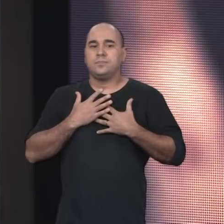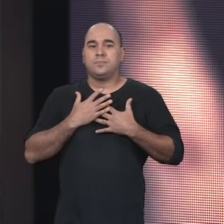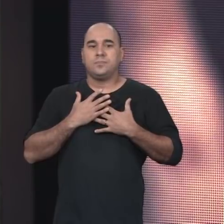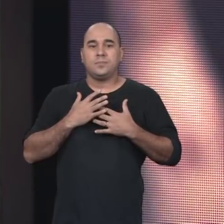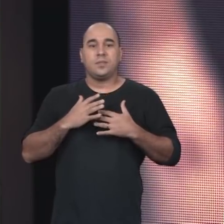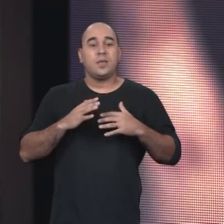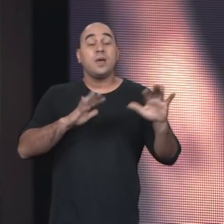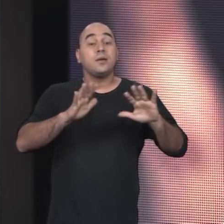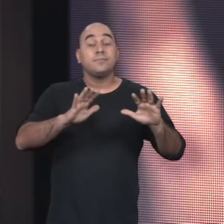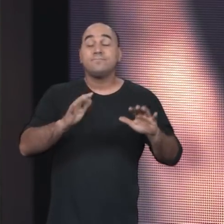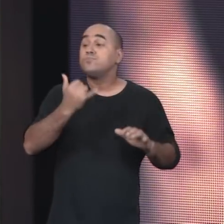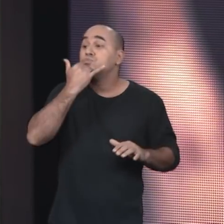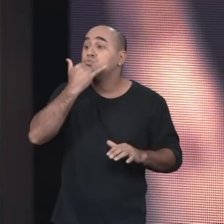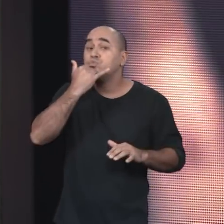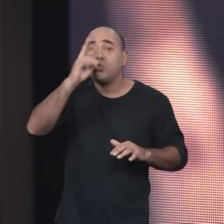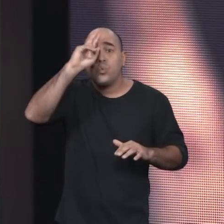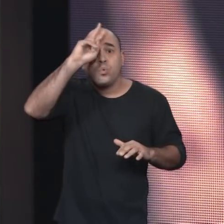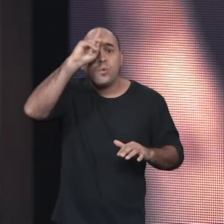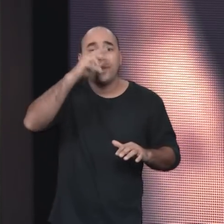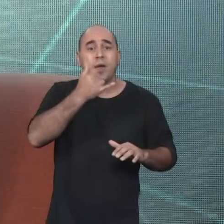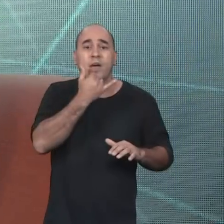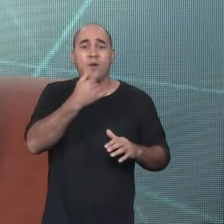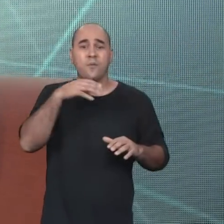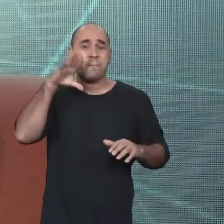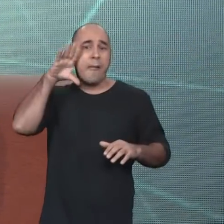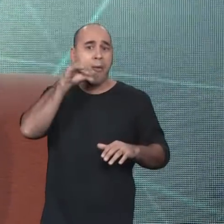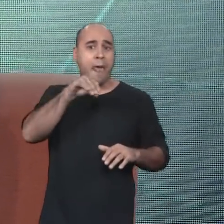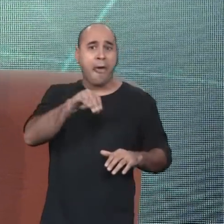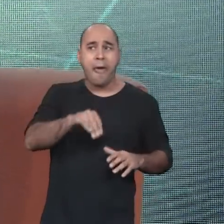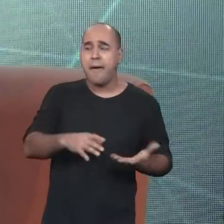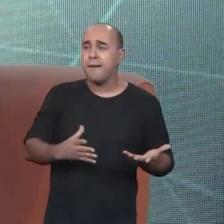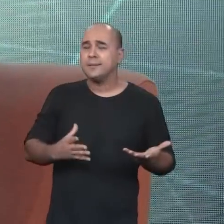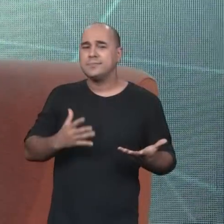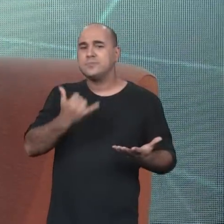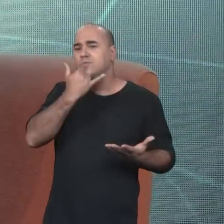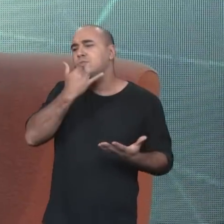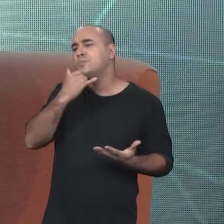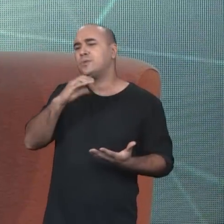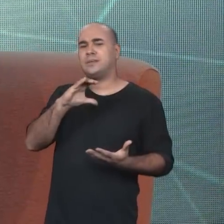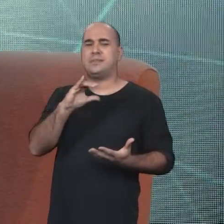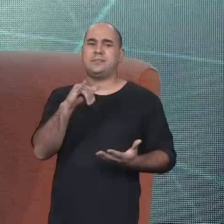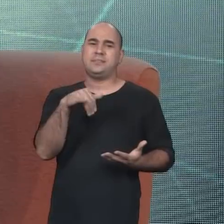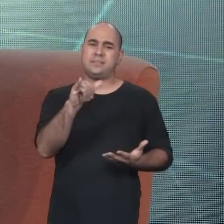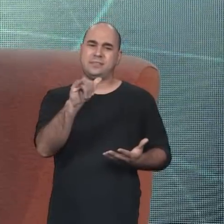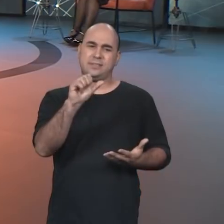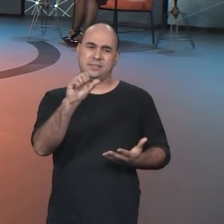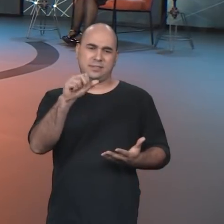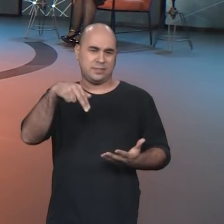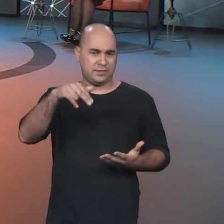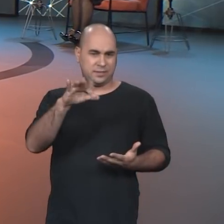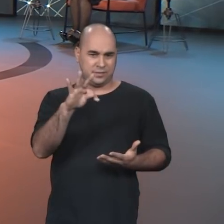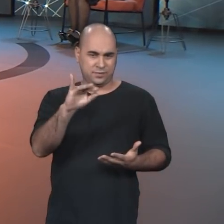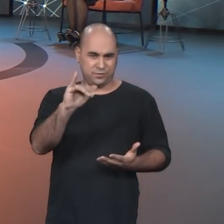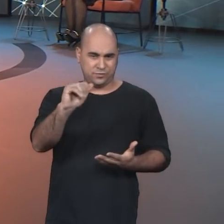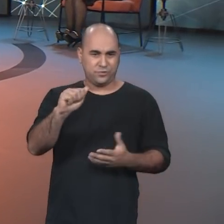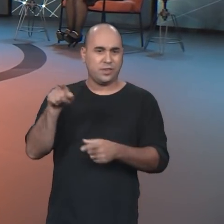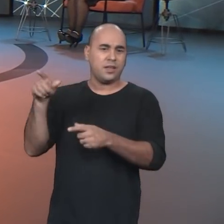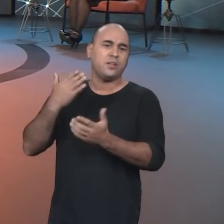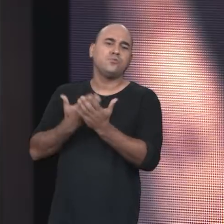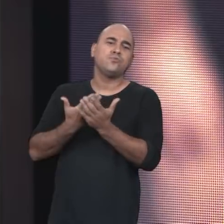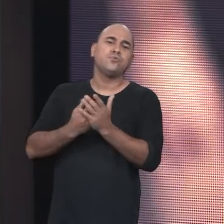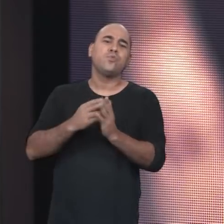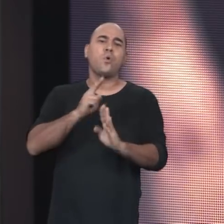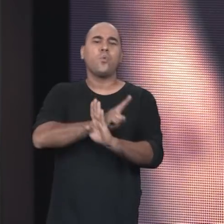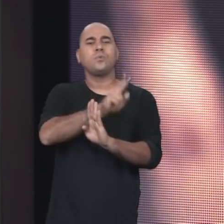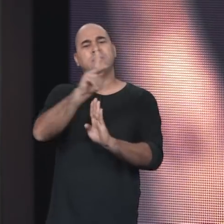Desculpe, cheguei aqui falando mais do que maritaca. Viu? A Cíntia, desde o NASP, atendia a gente lá quando estudou lá e trabalhou